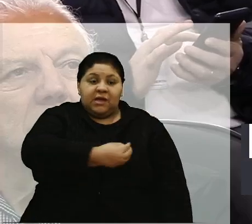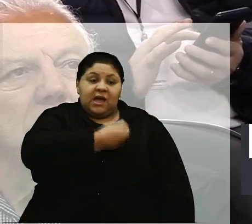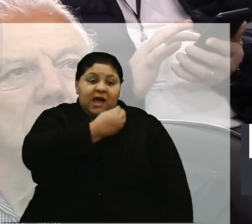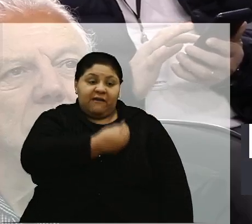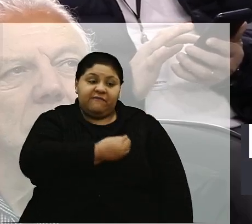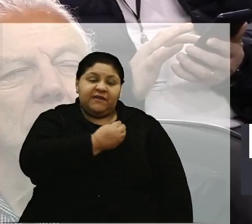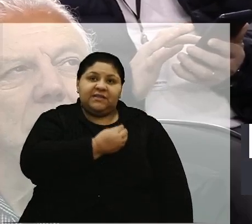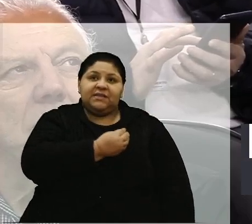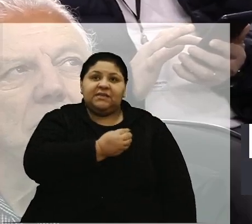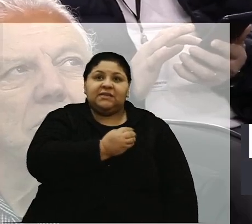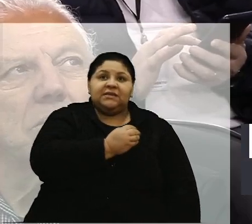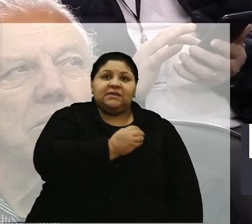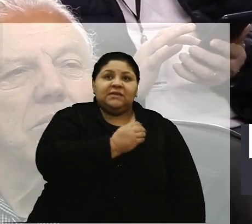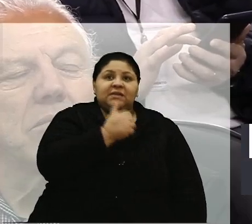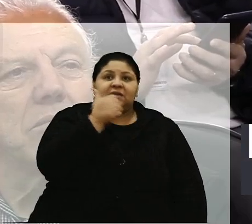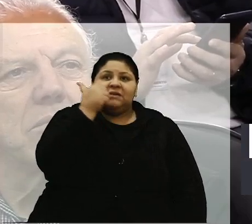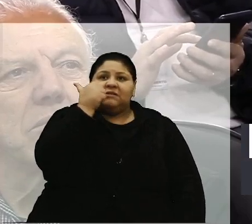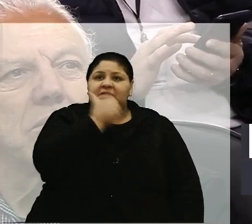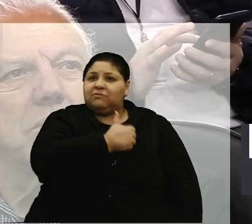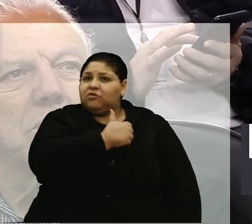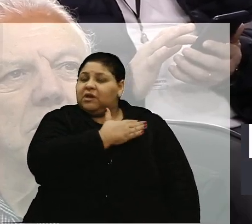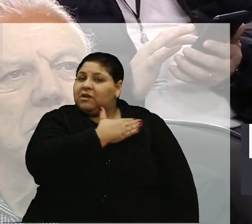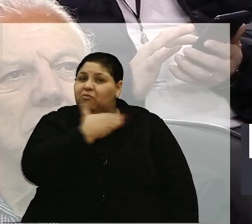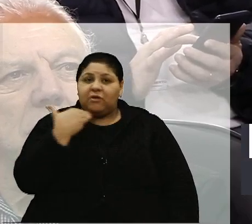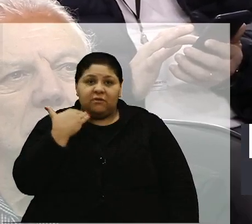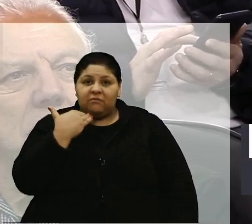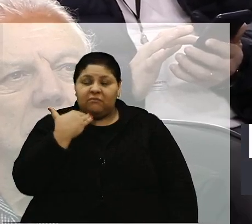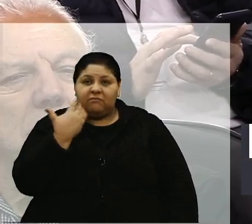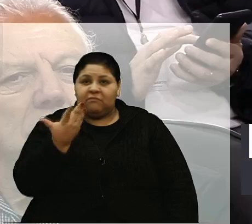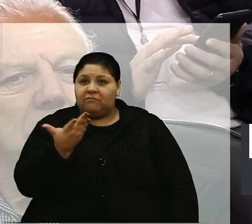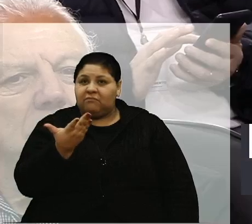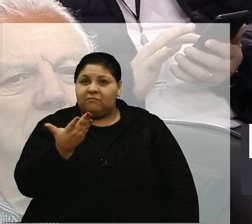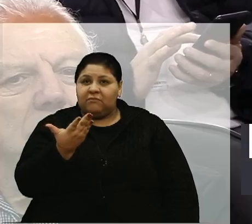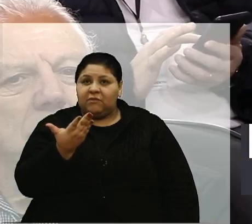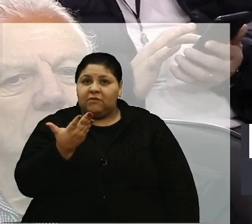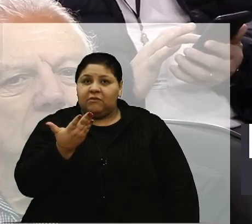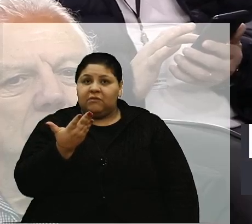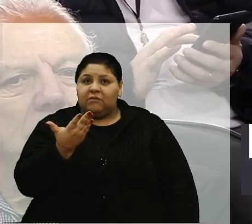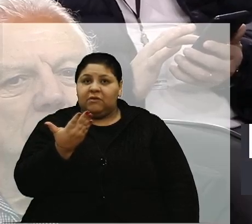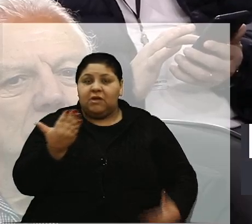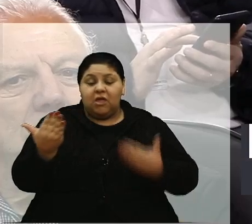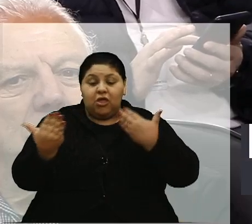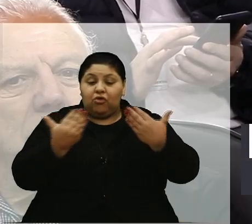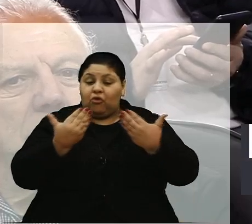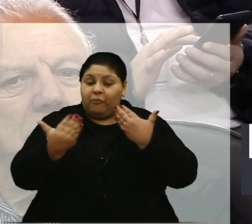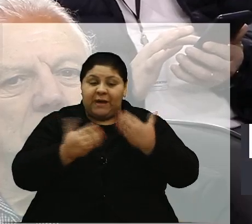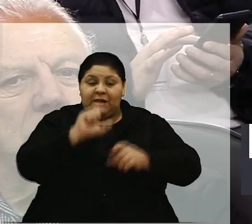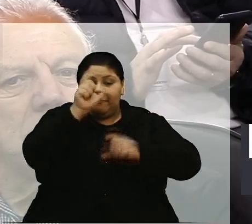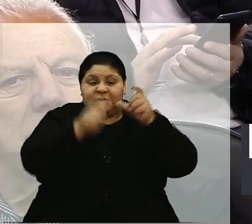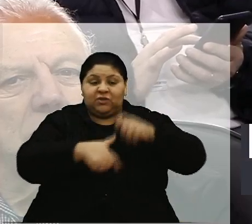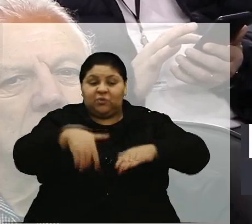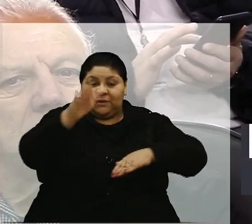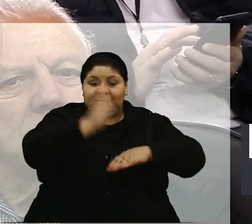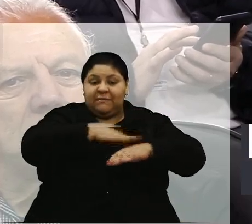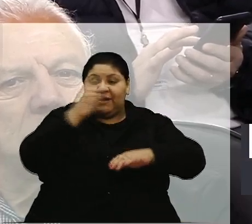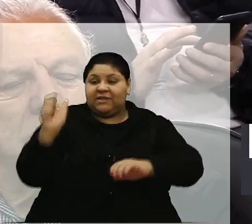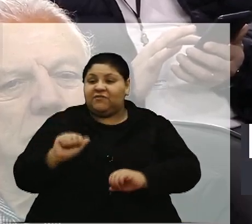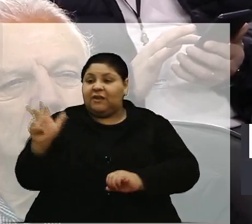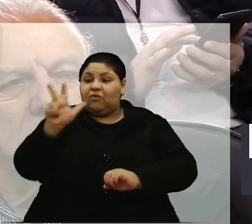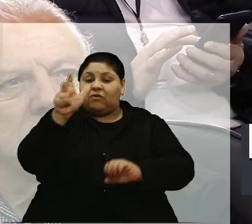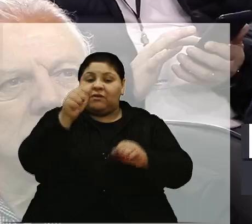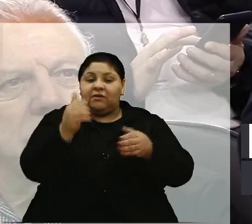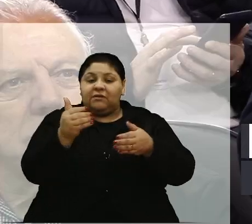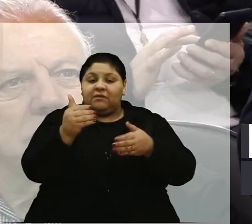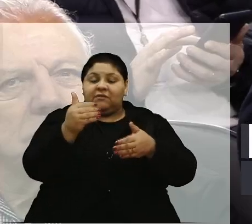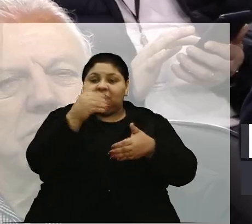estava na Cracolândia, para mim tem o mesmo valor. Eu não meço a régua quem tem mais valor na sociedade, se é um ou se é outro. Se